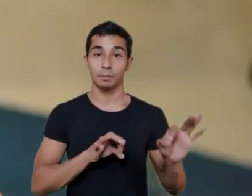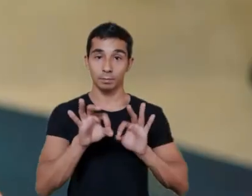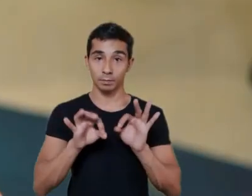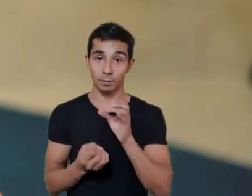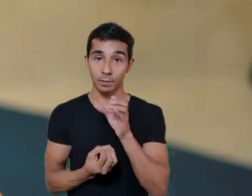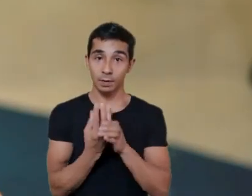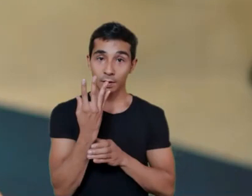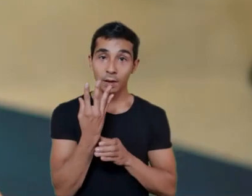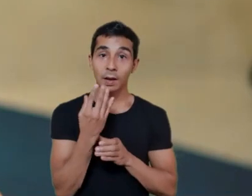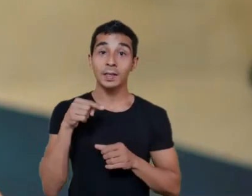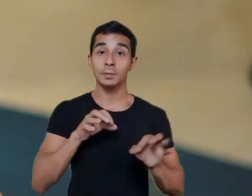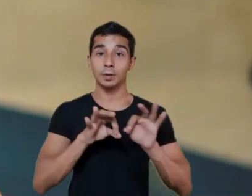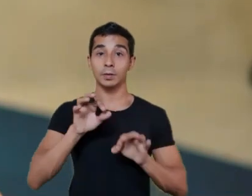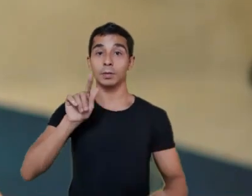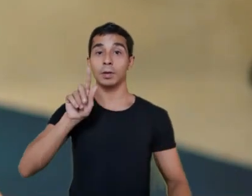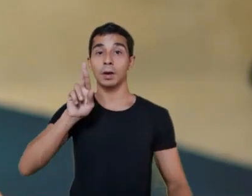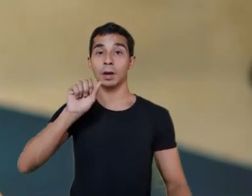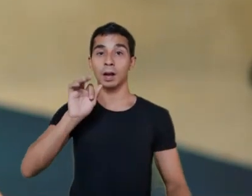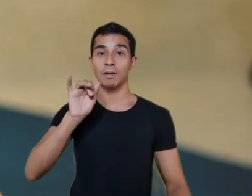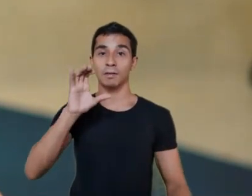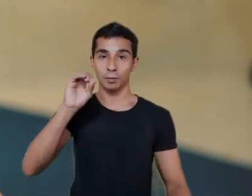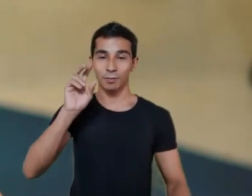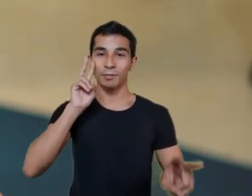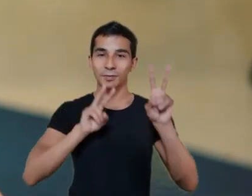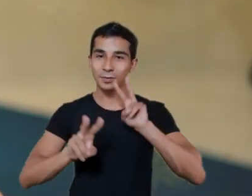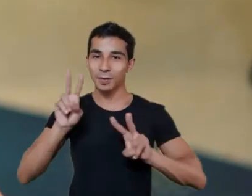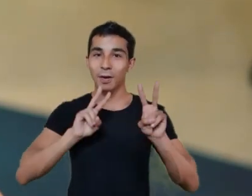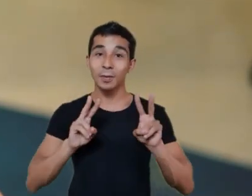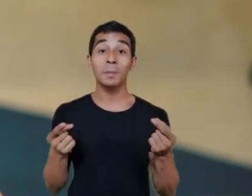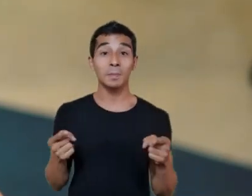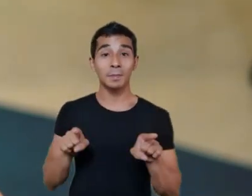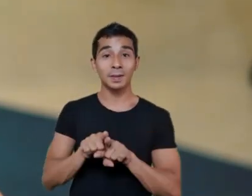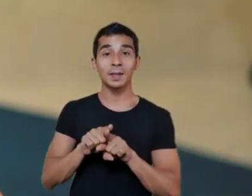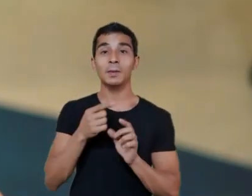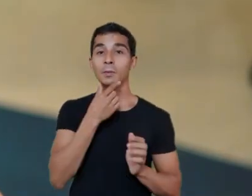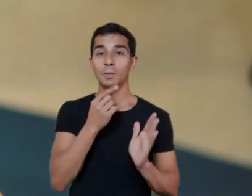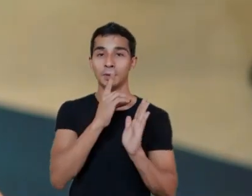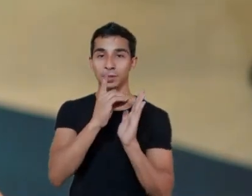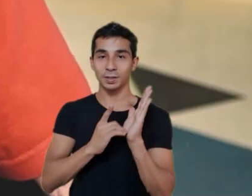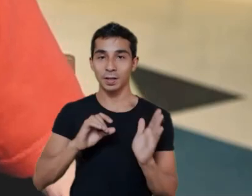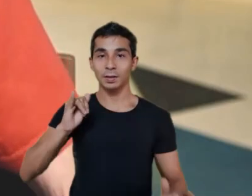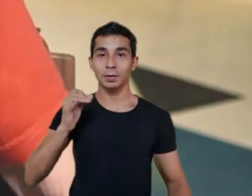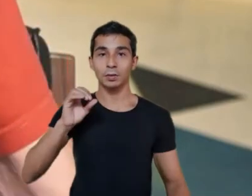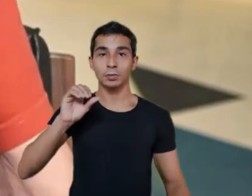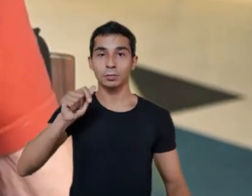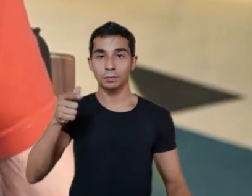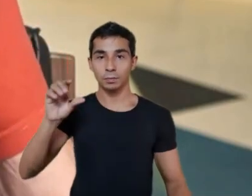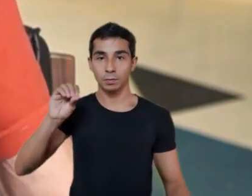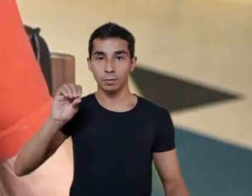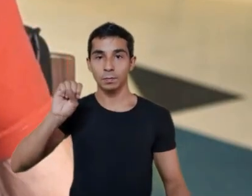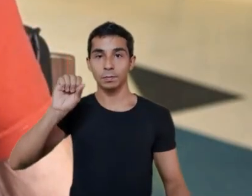Para a realização do projeto com gráfico visual, resgatamos a parceria do designer João Sampaio, que